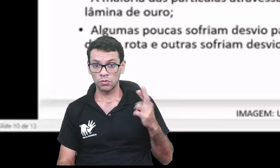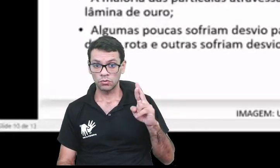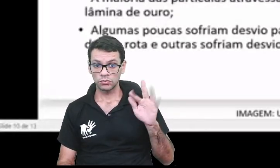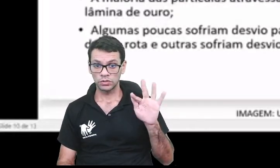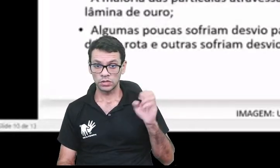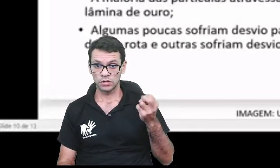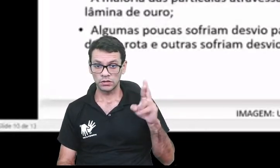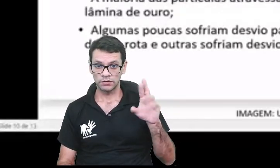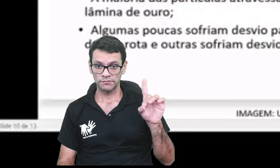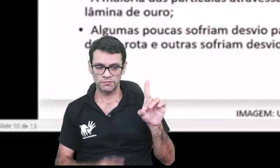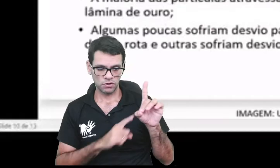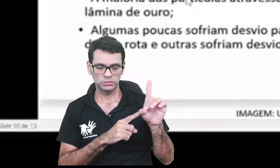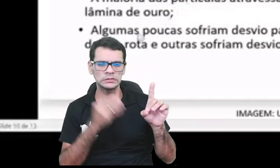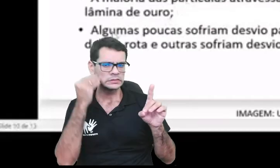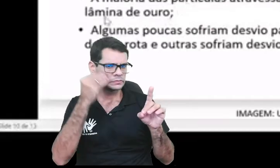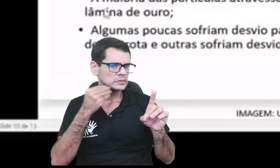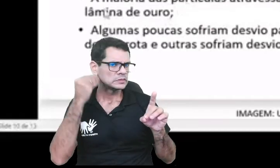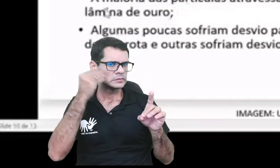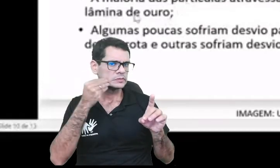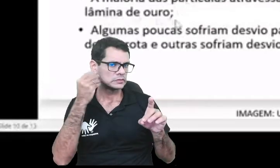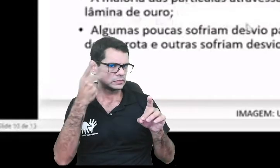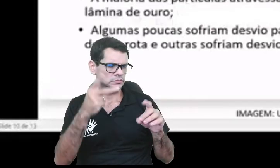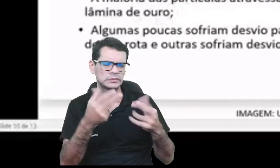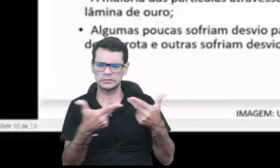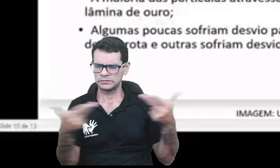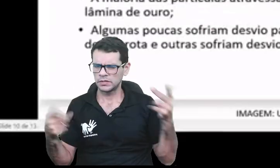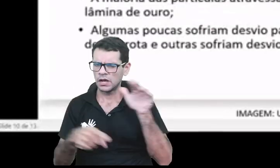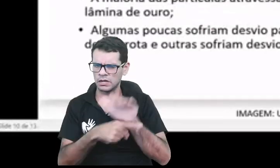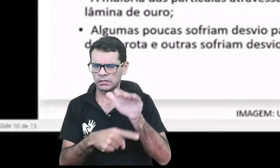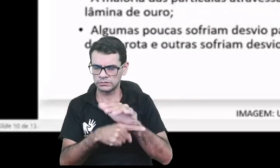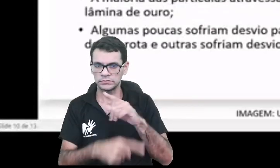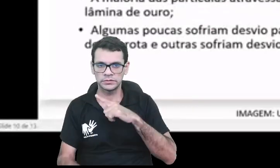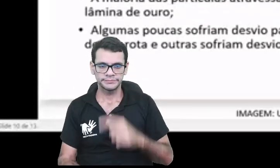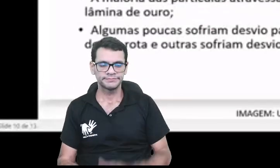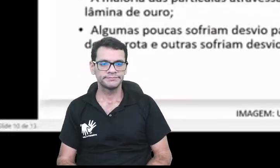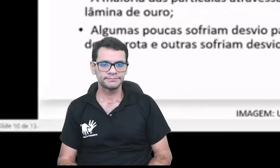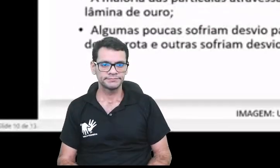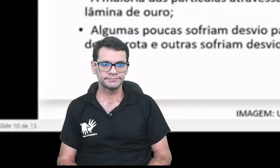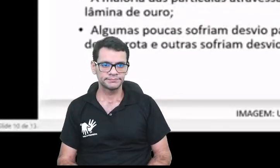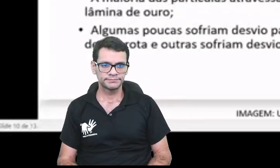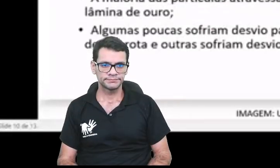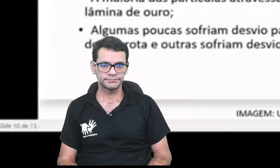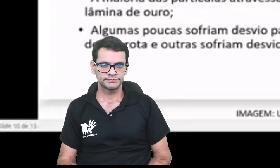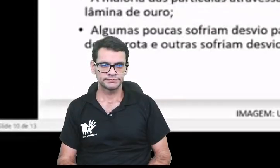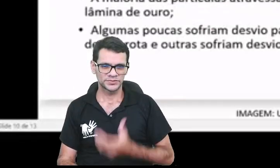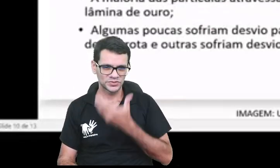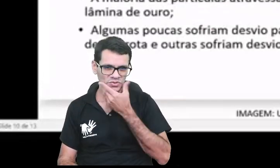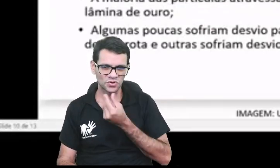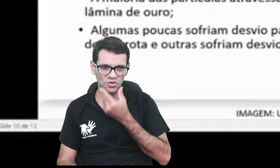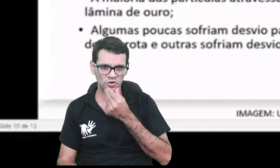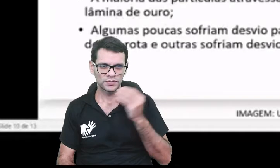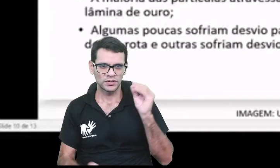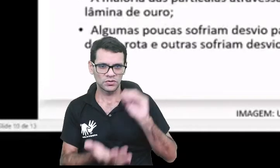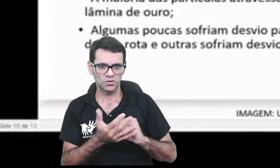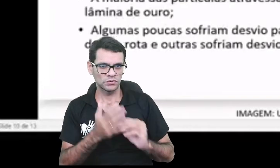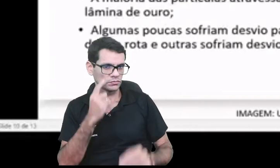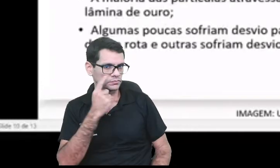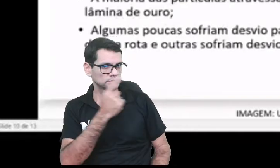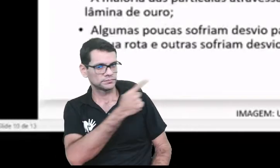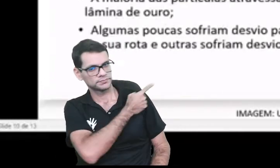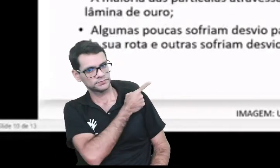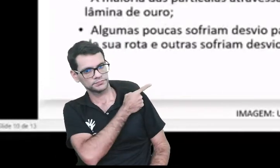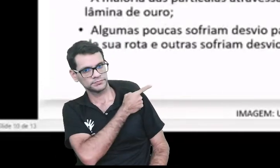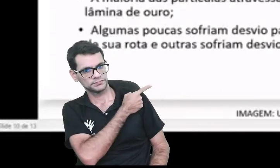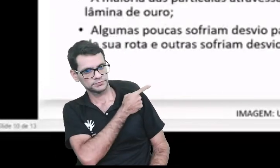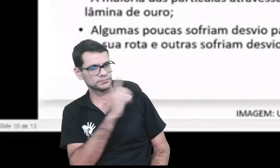fez inúmeras contribuições. Então, que experimento foi esse? Ele colocou uma lâmina de ouro aqui,